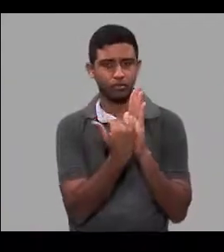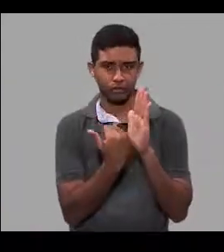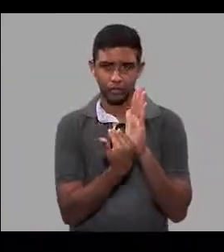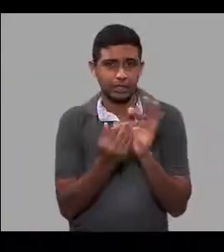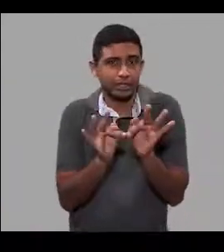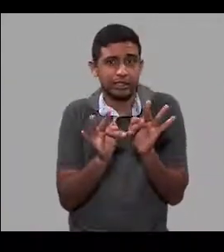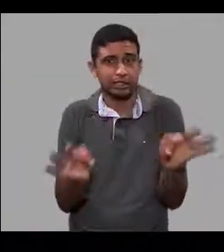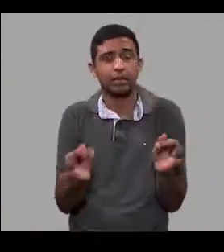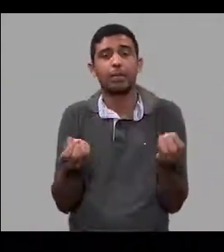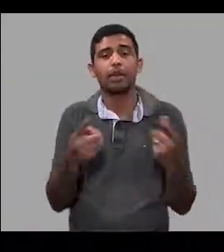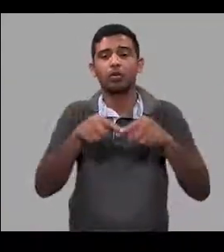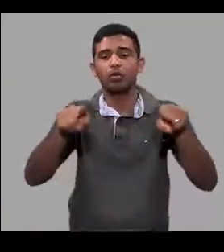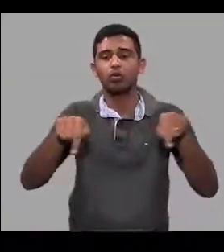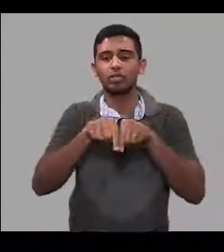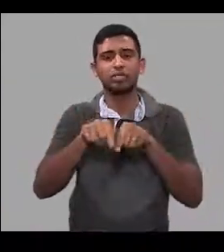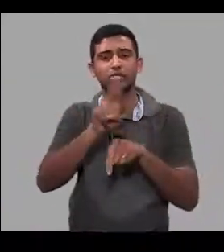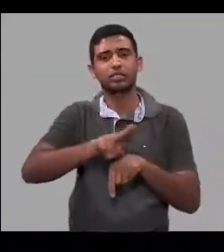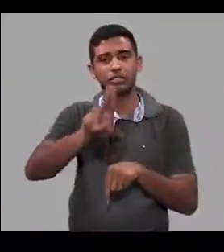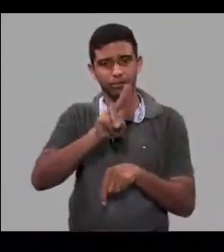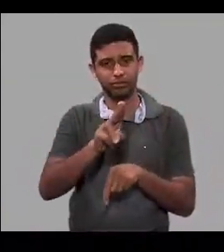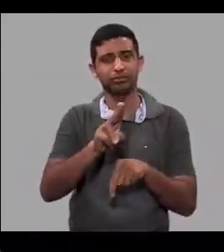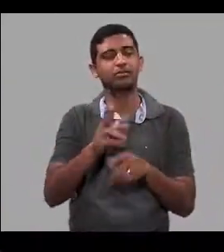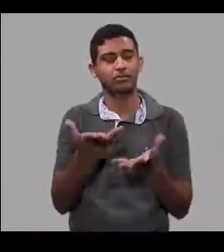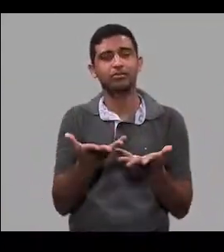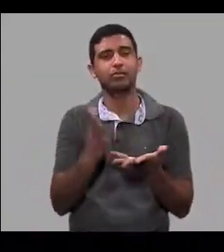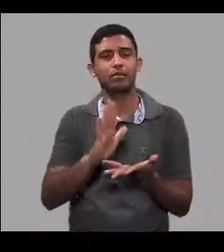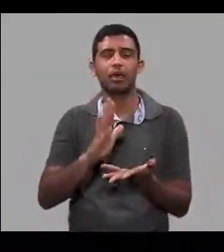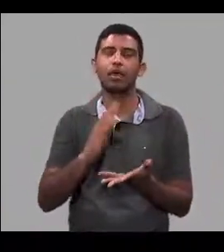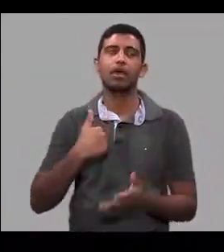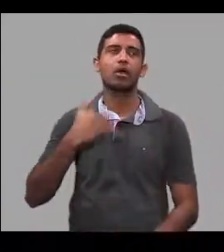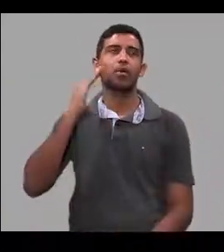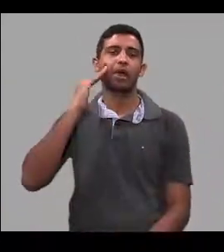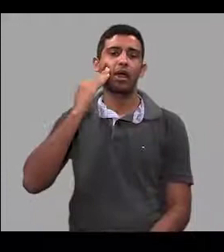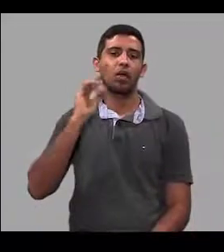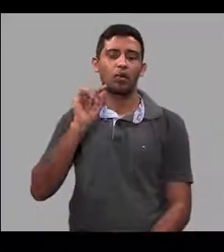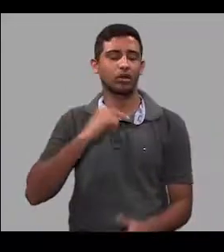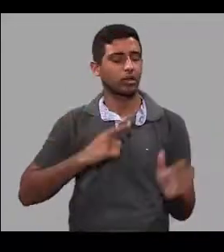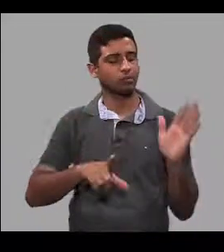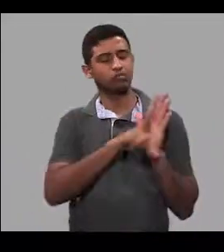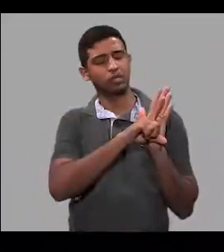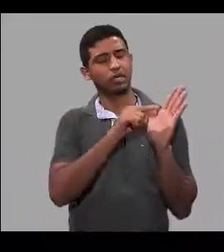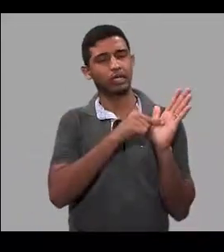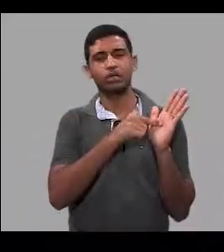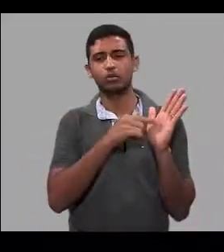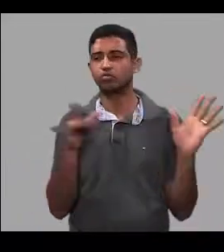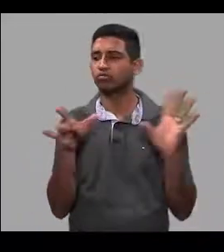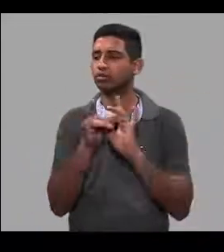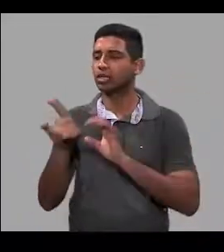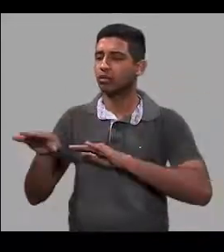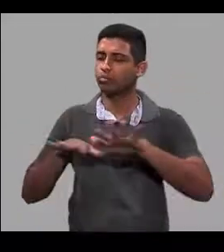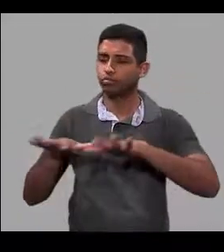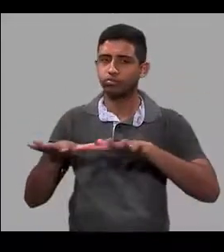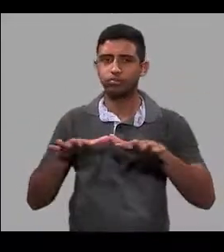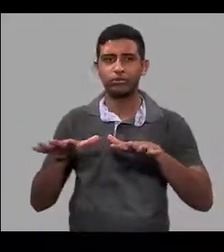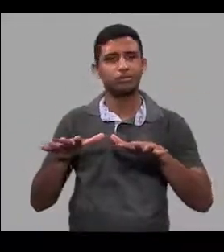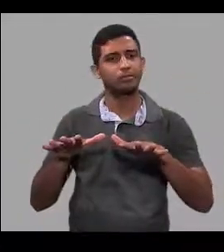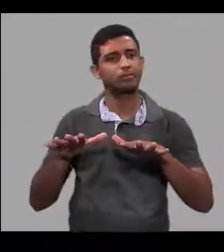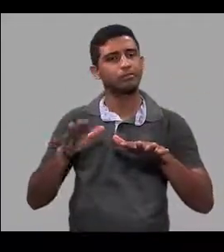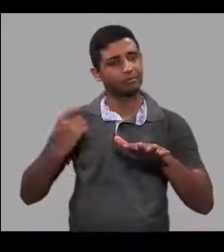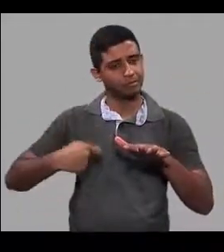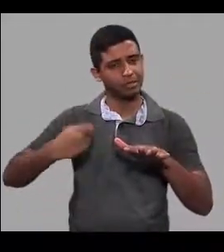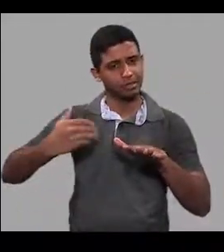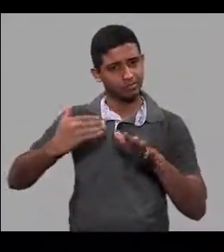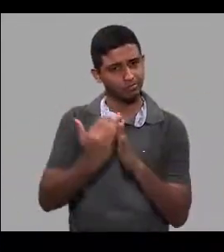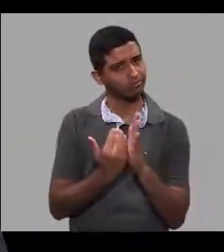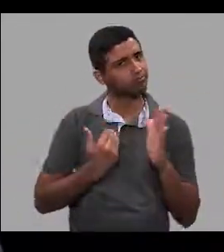né, de viabilizar o espaço físico, mas eu entendi que a relação do mandato com o movimento tinha que ir muito